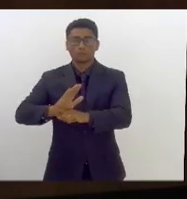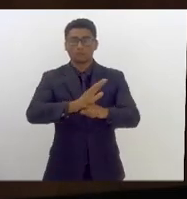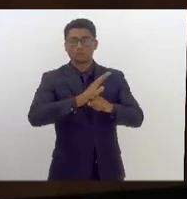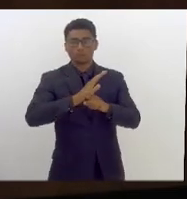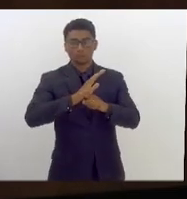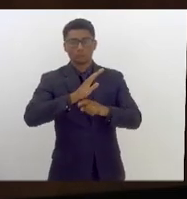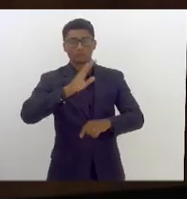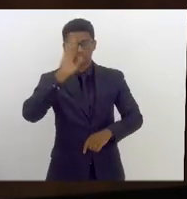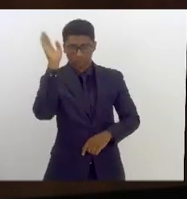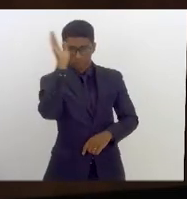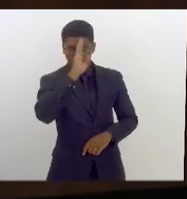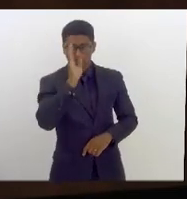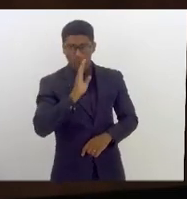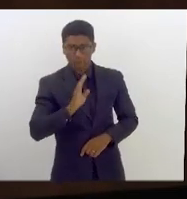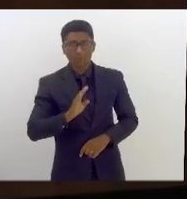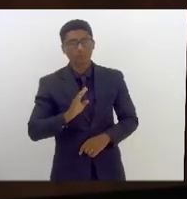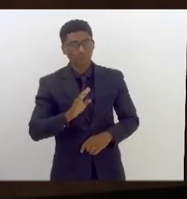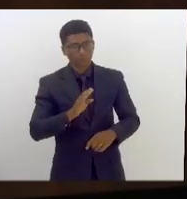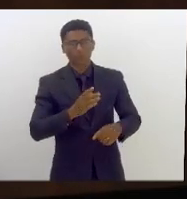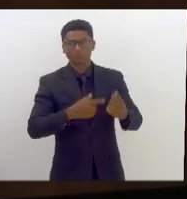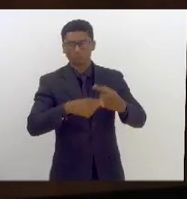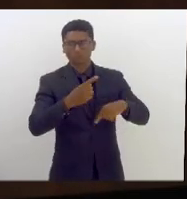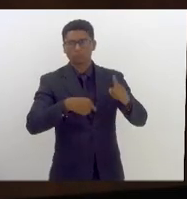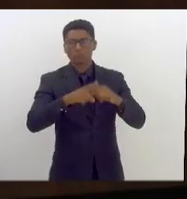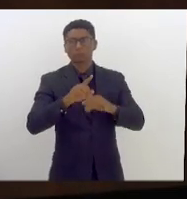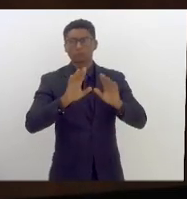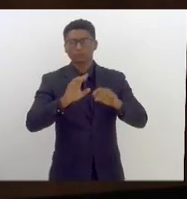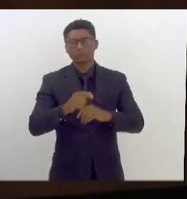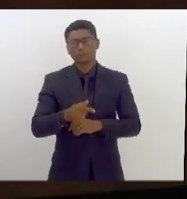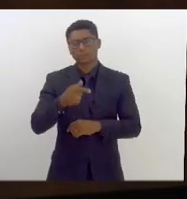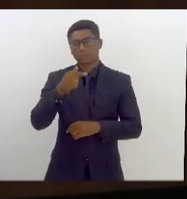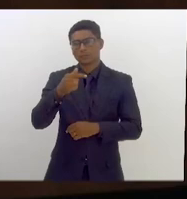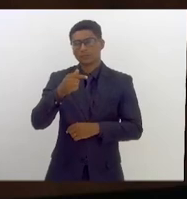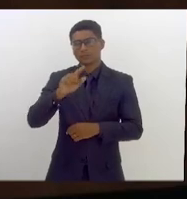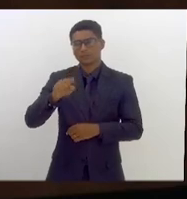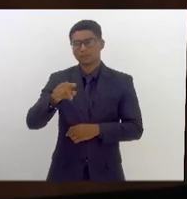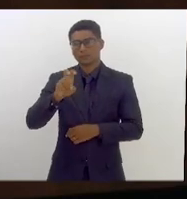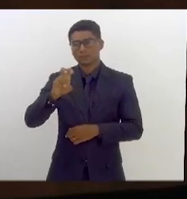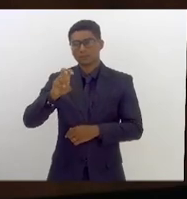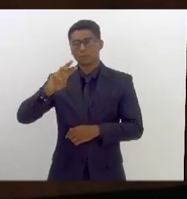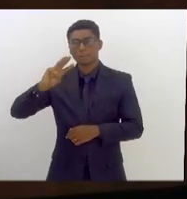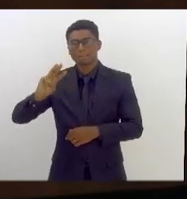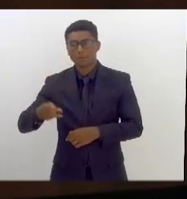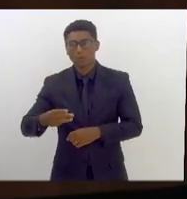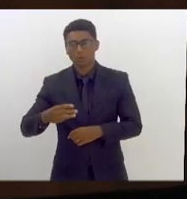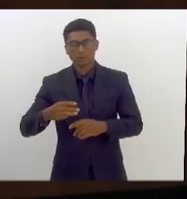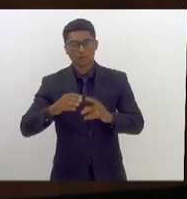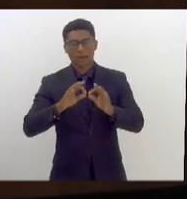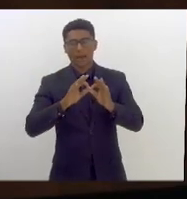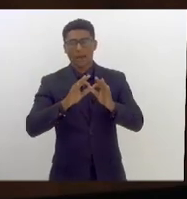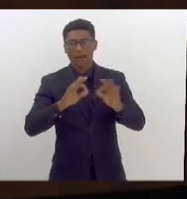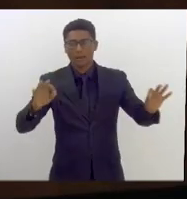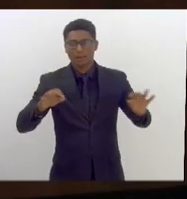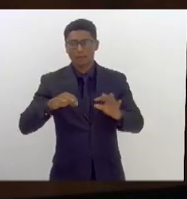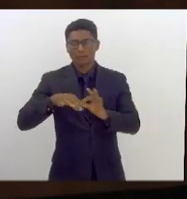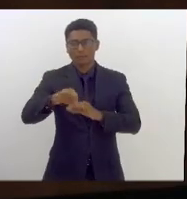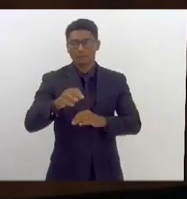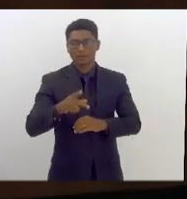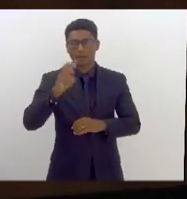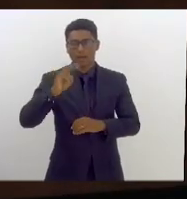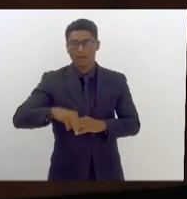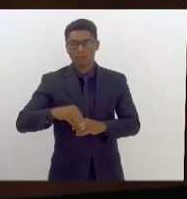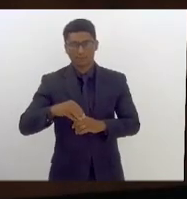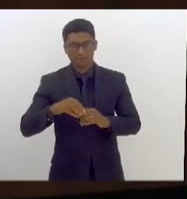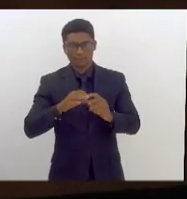causa de um relaxamento nosso, 7,5 milhões de quilômetros quadrados. Você tem nessa